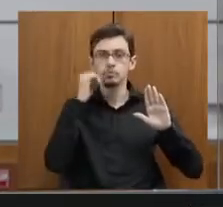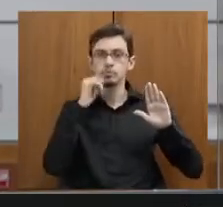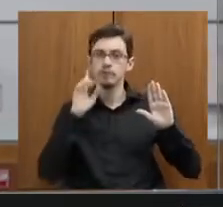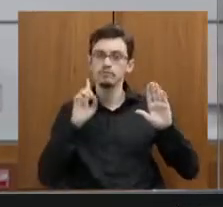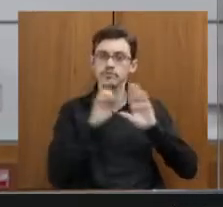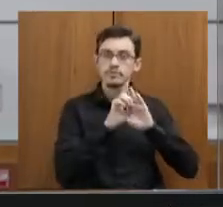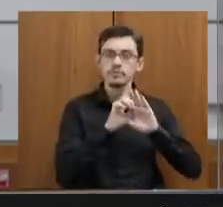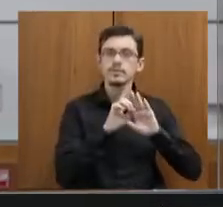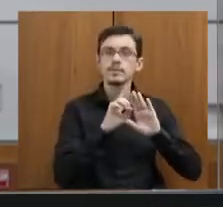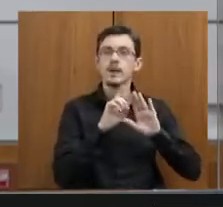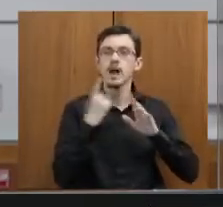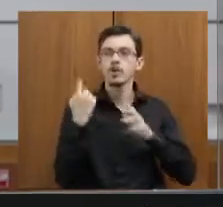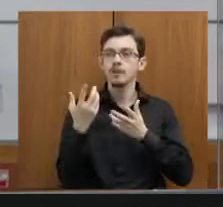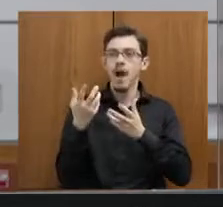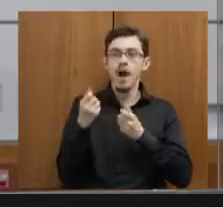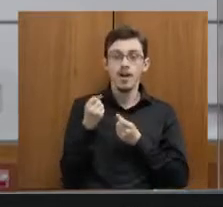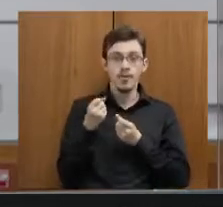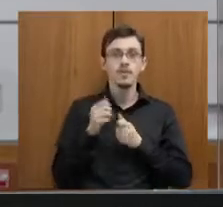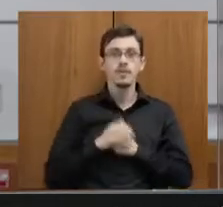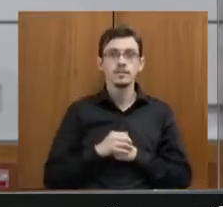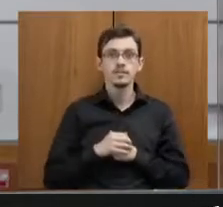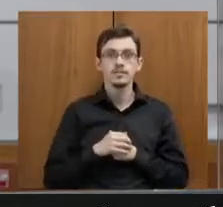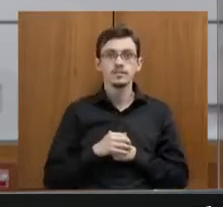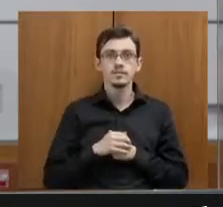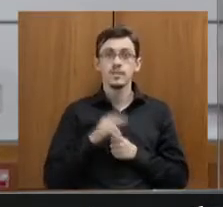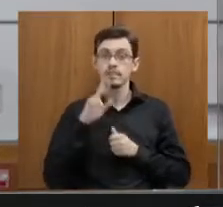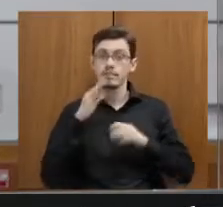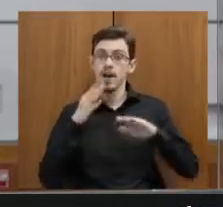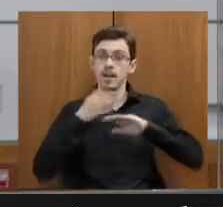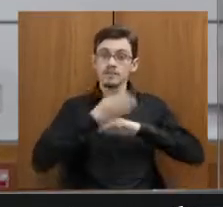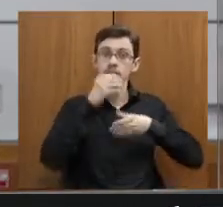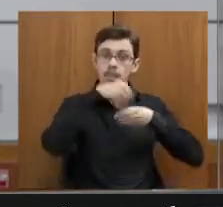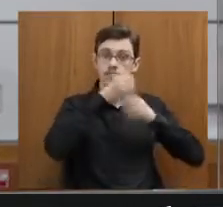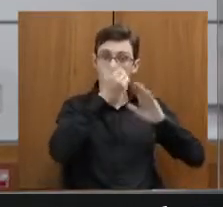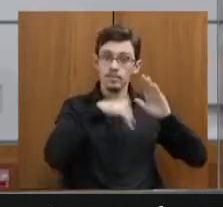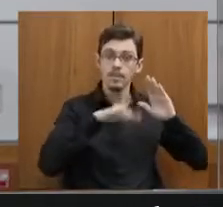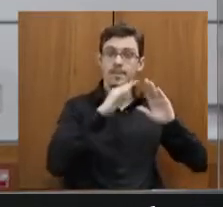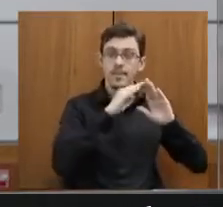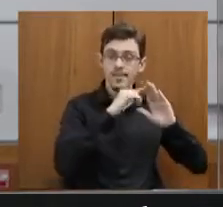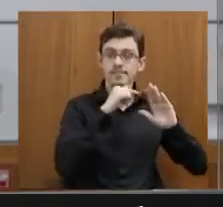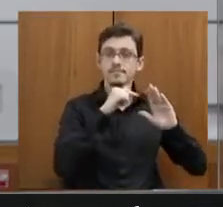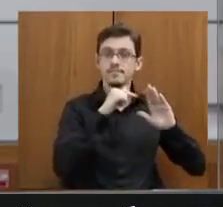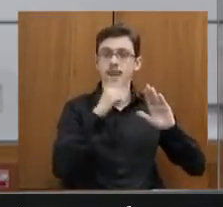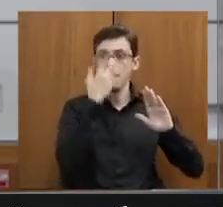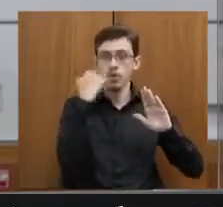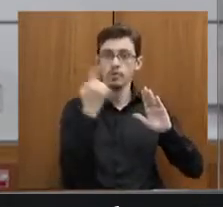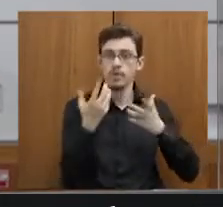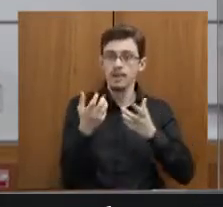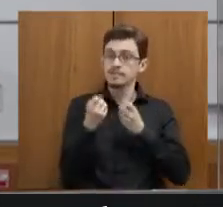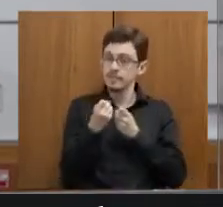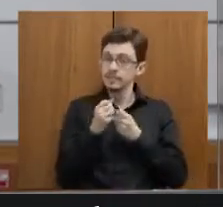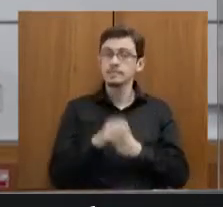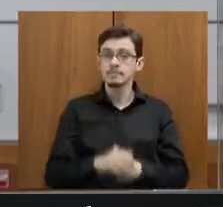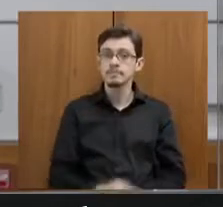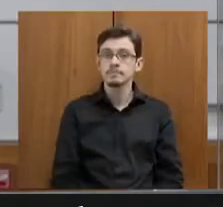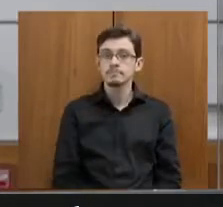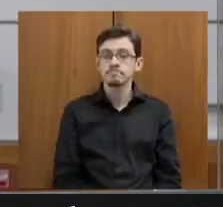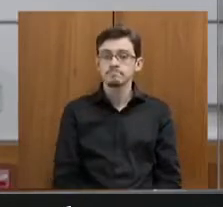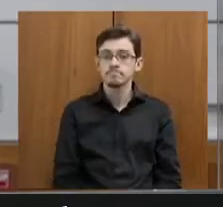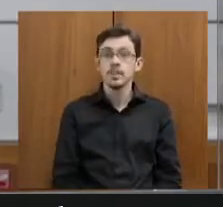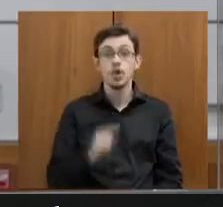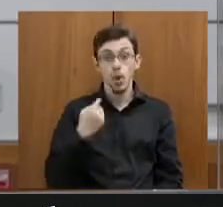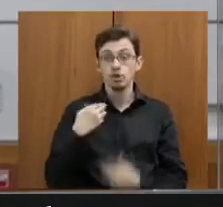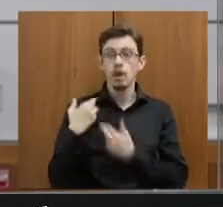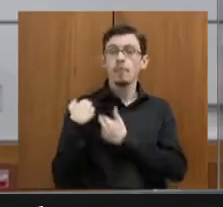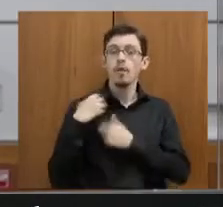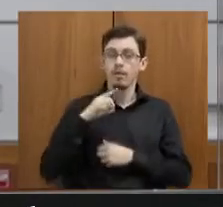correm para onde se tem um retrato aonde vão pedem Socorro ontem para os outros aqui ó alimentos então nós temos responsabilidade